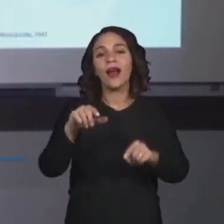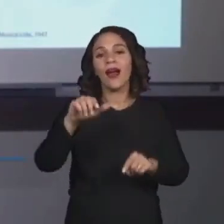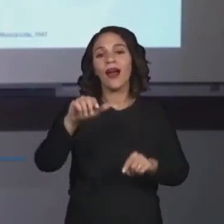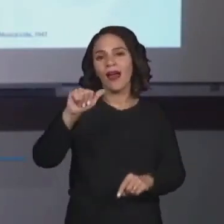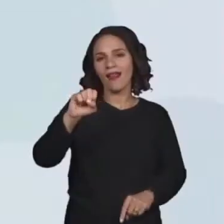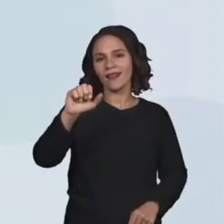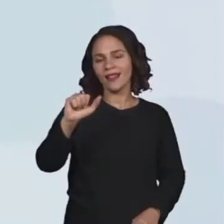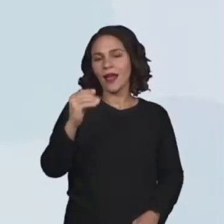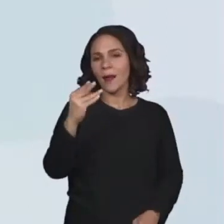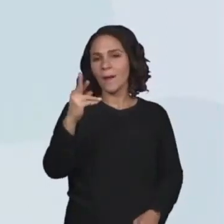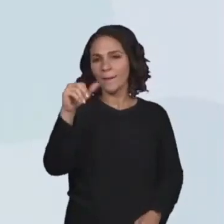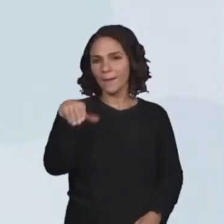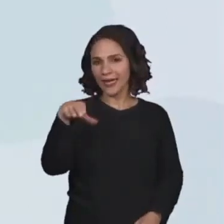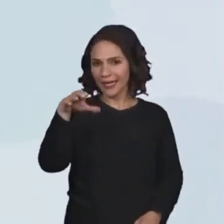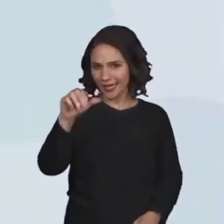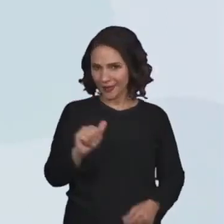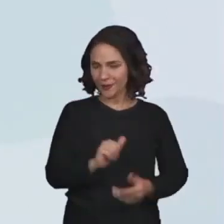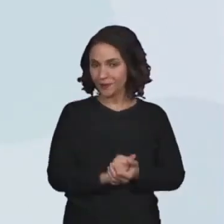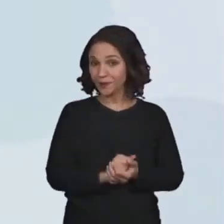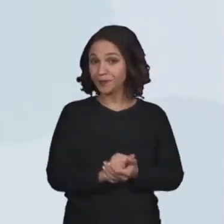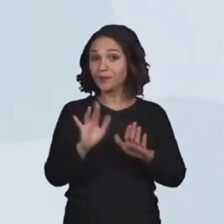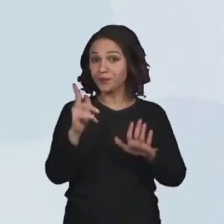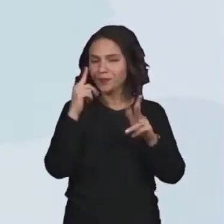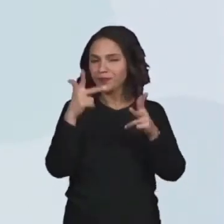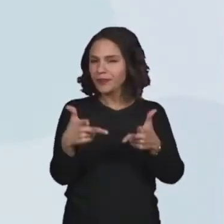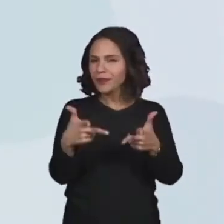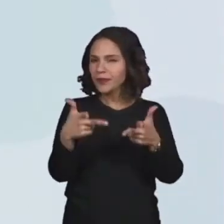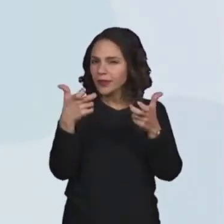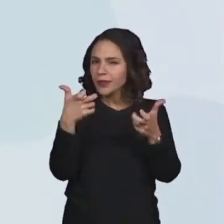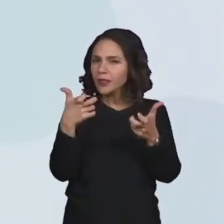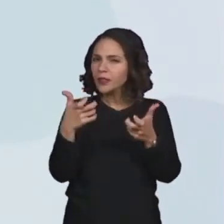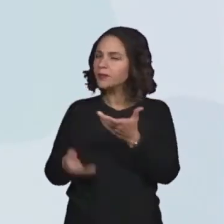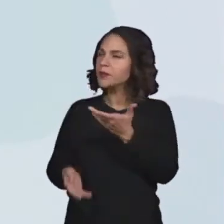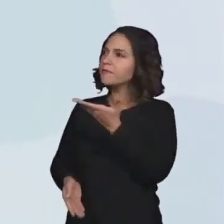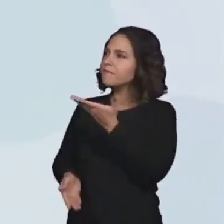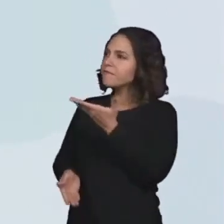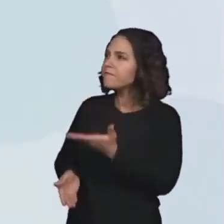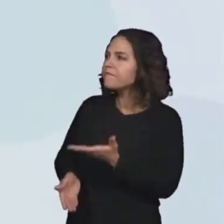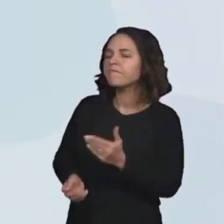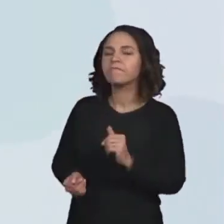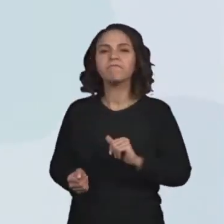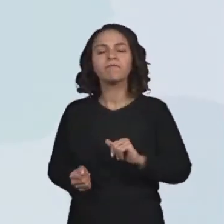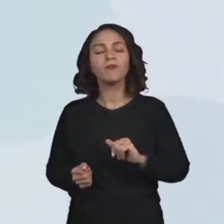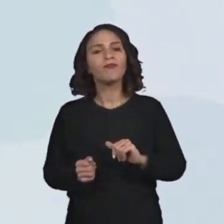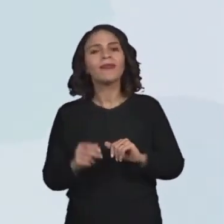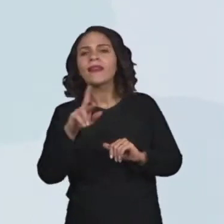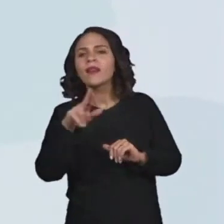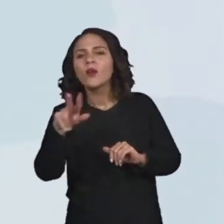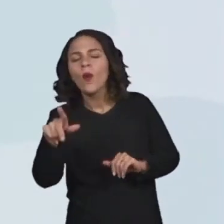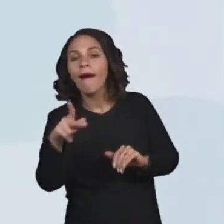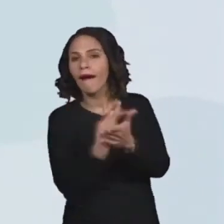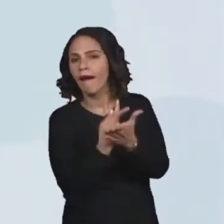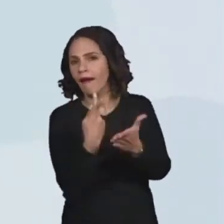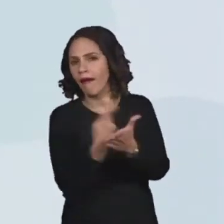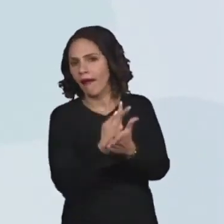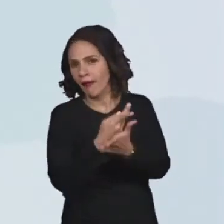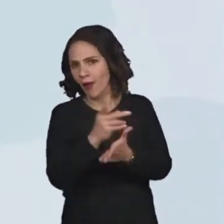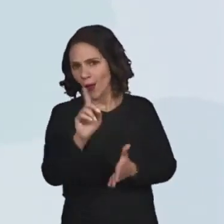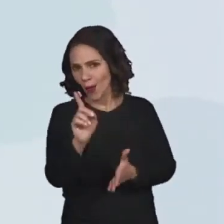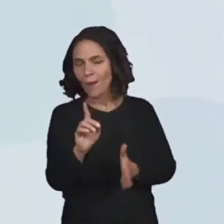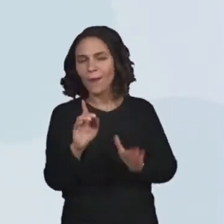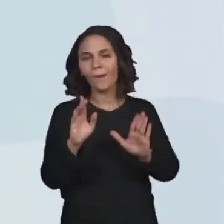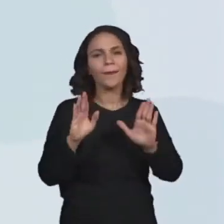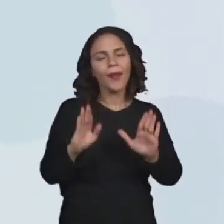Gonzaga. Percebam aqui algumas, não podemos dizer erros, não é? Mas temos